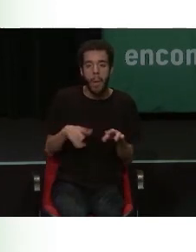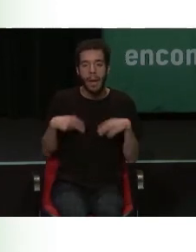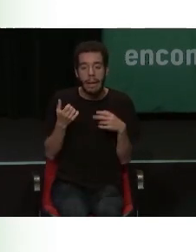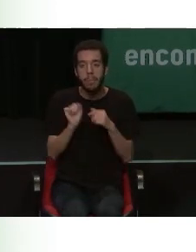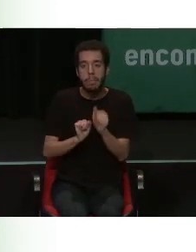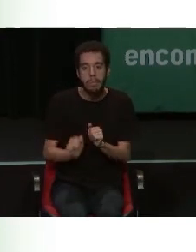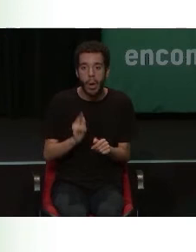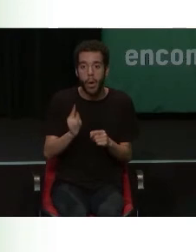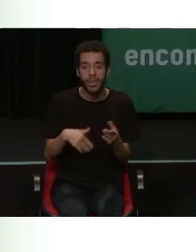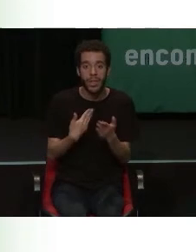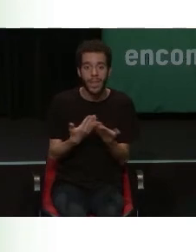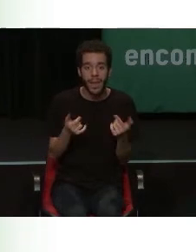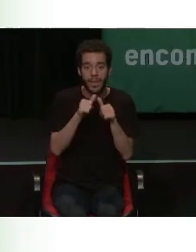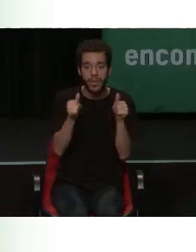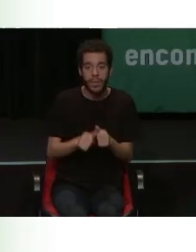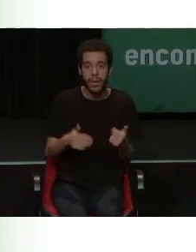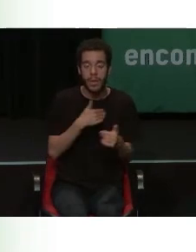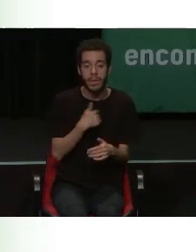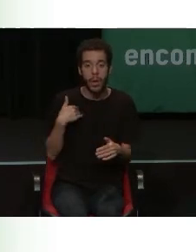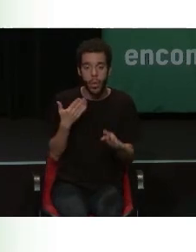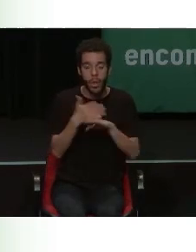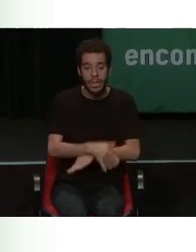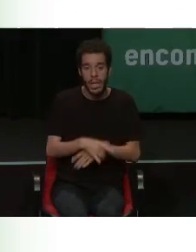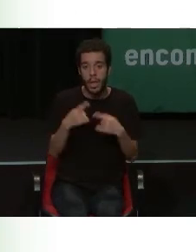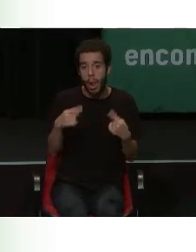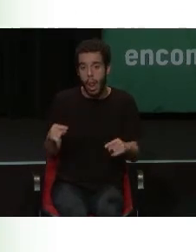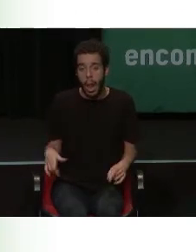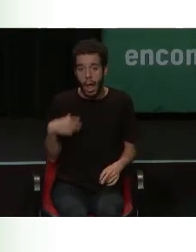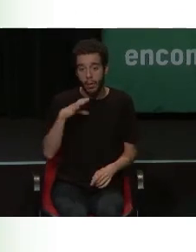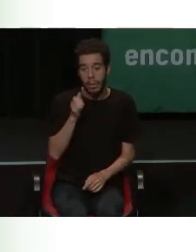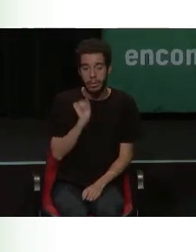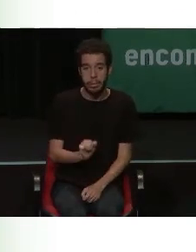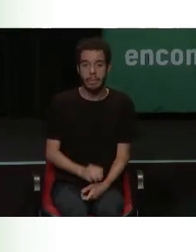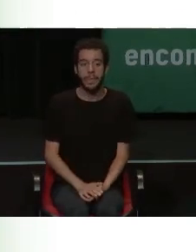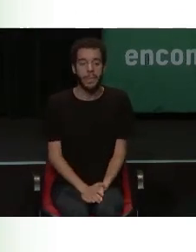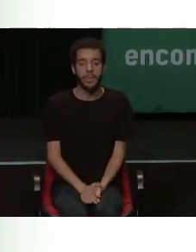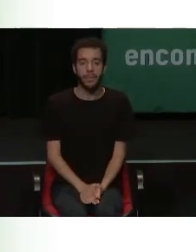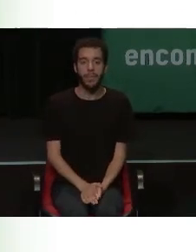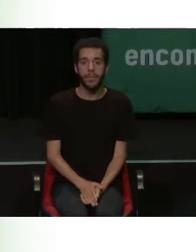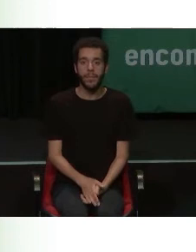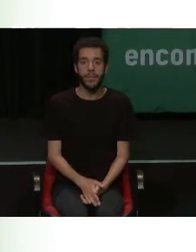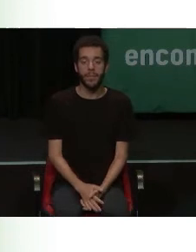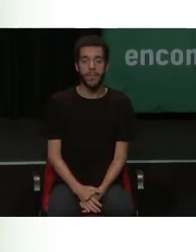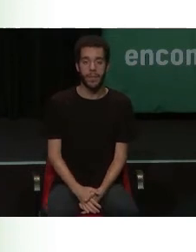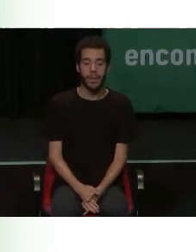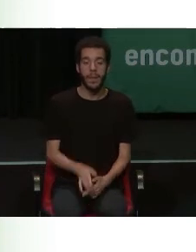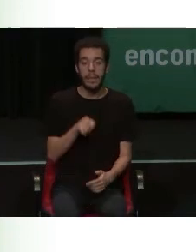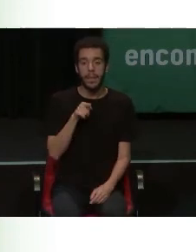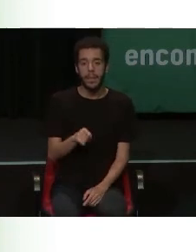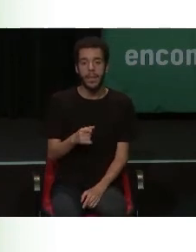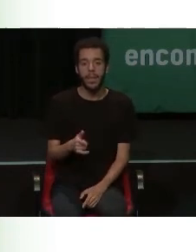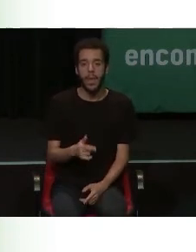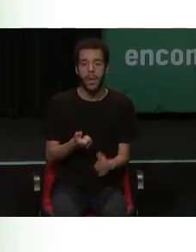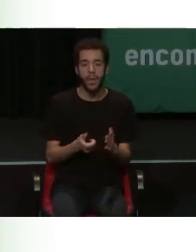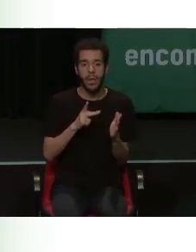portanto, o acesso ao sistema de saúde do próprio país. Portanto, isso é um conjunto de chamadas